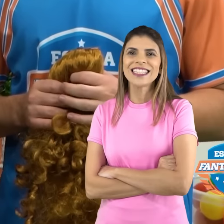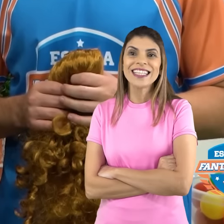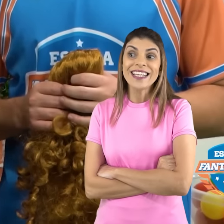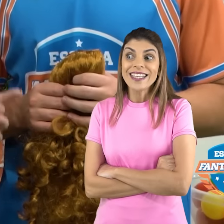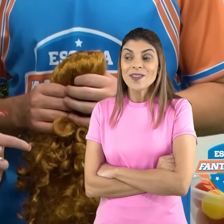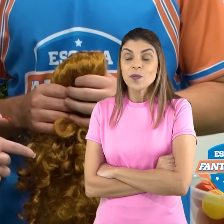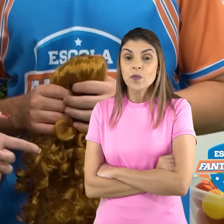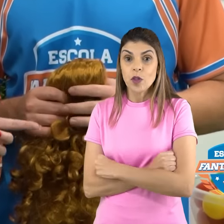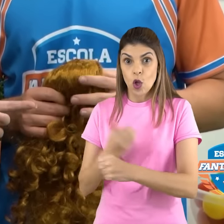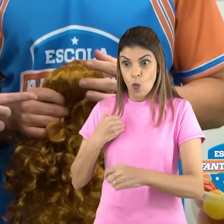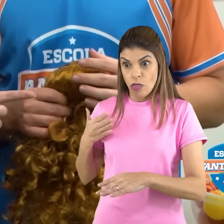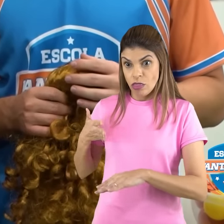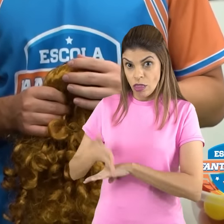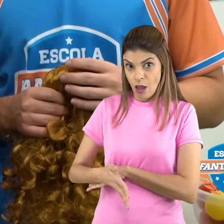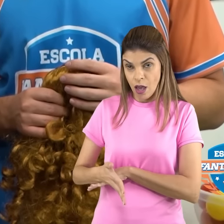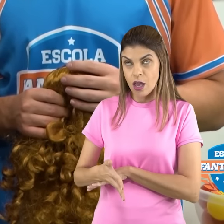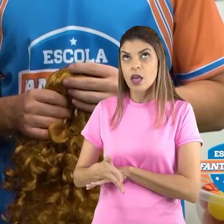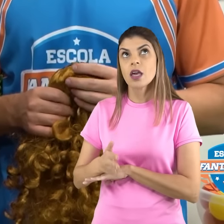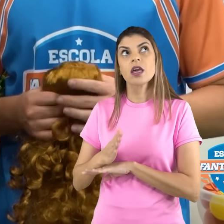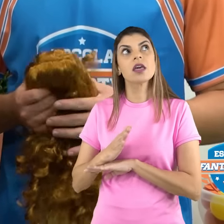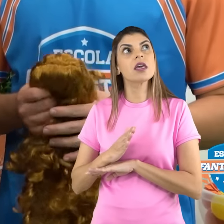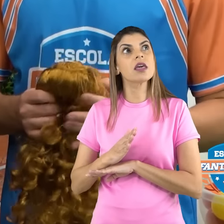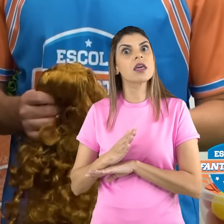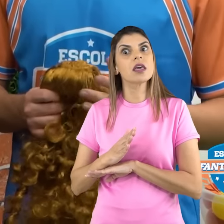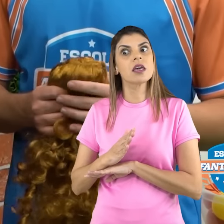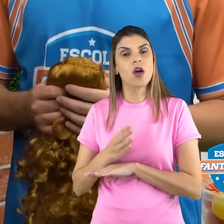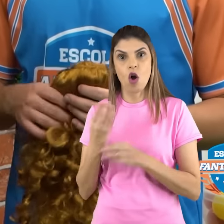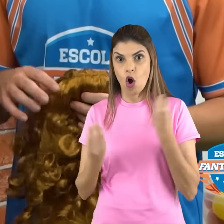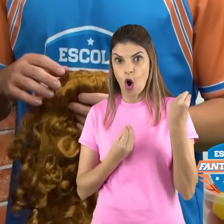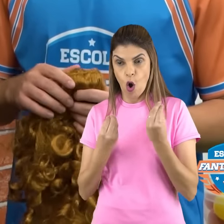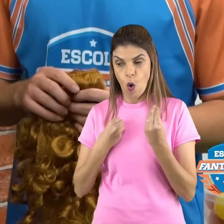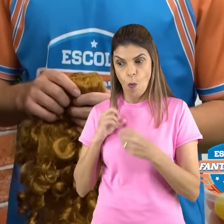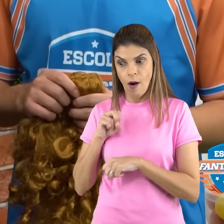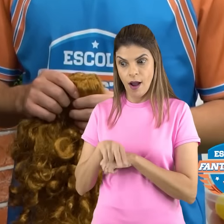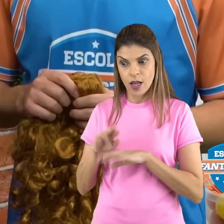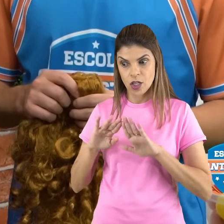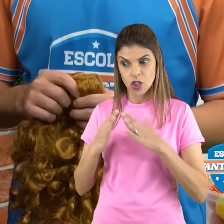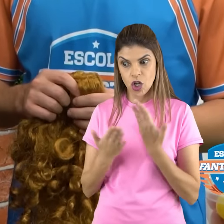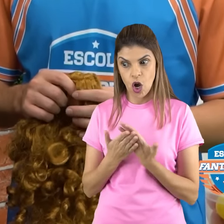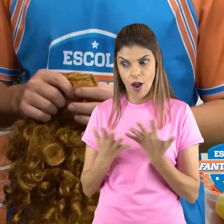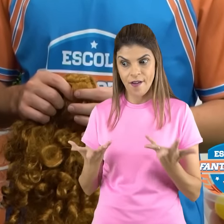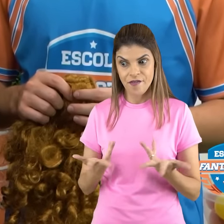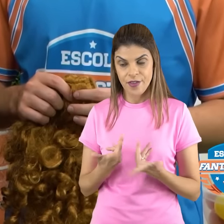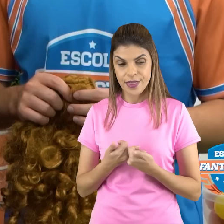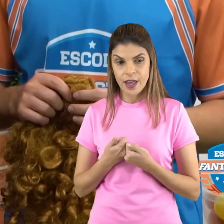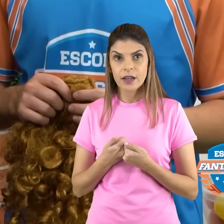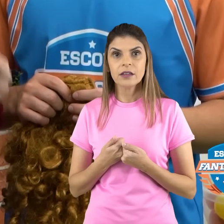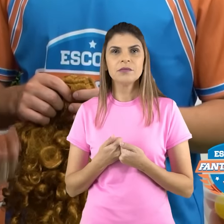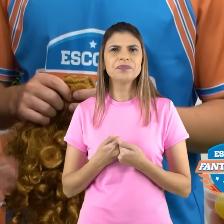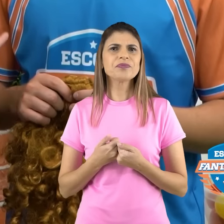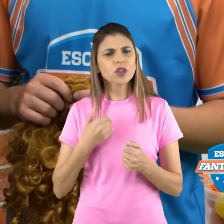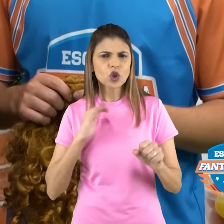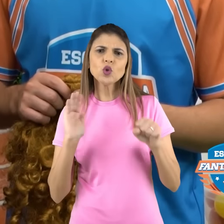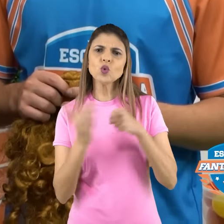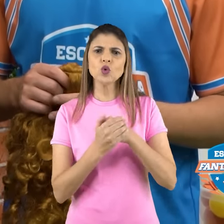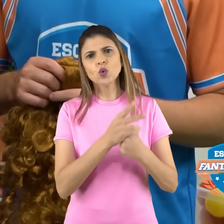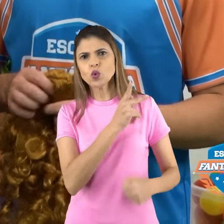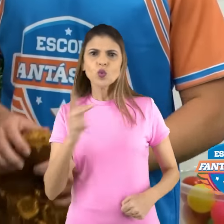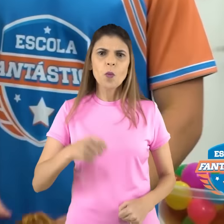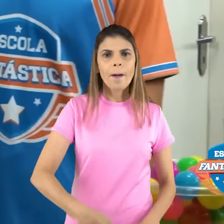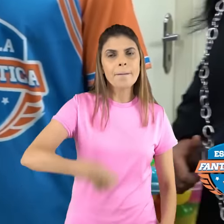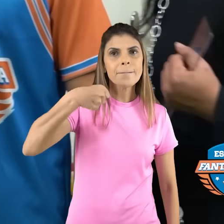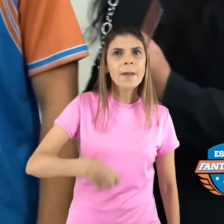É como eu entrei na Escola Fantástica? Então... Ah, eu me escondi dentro da sua